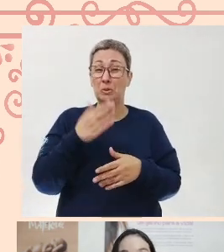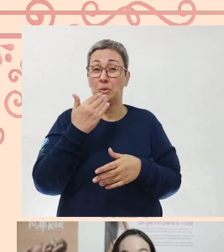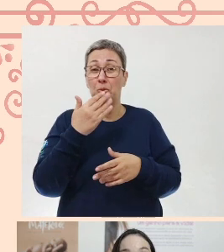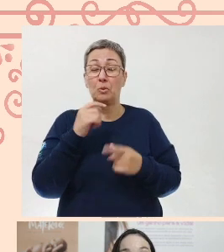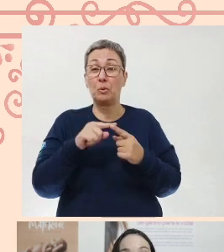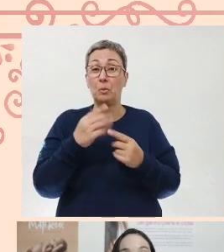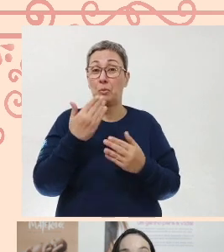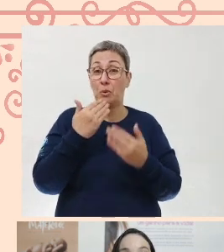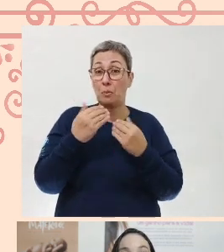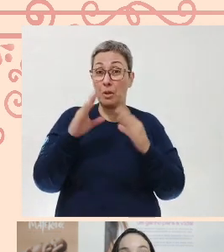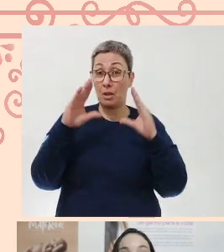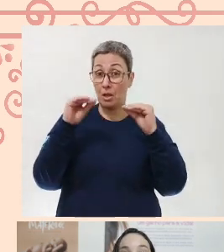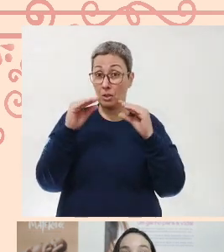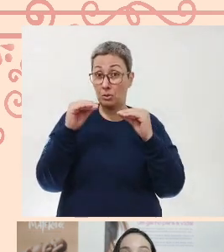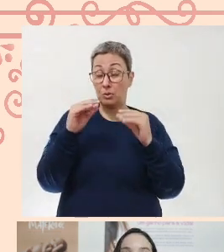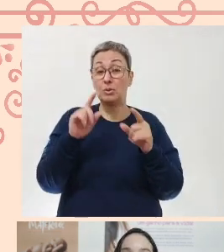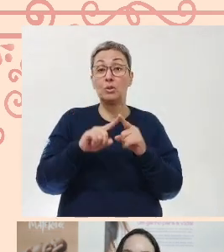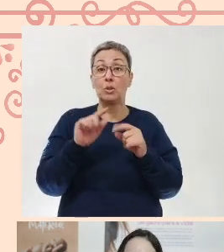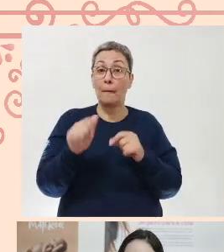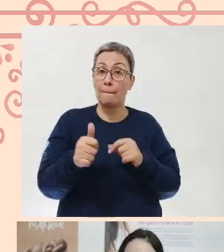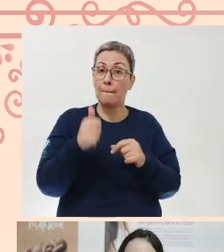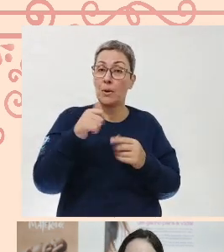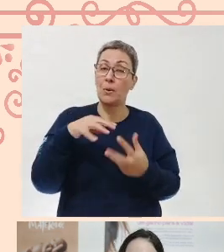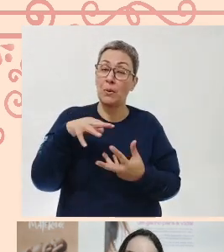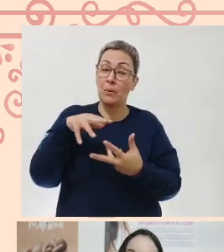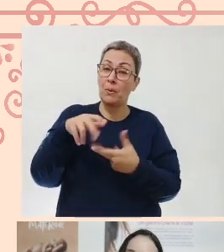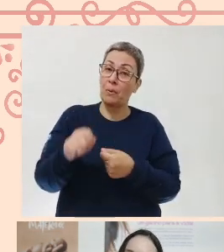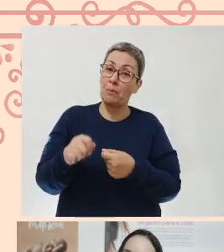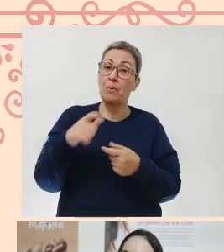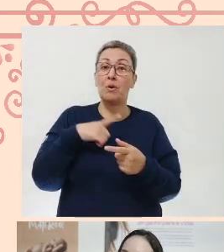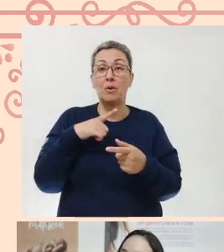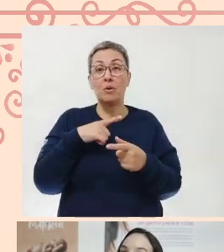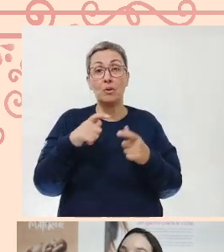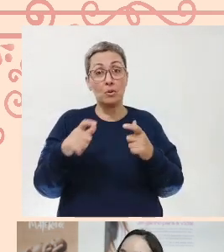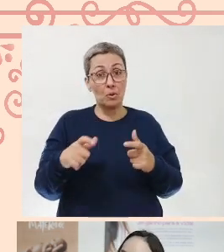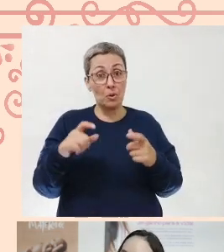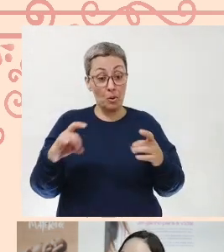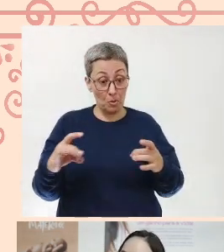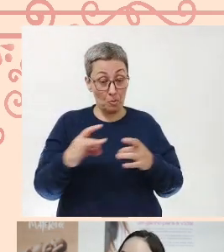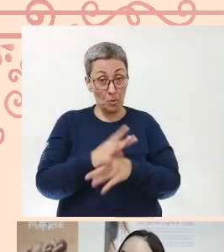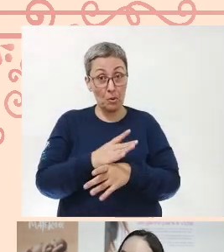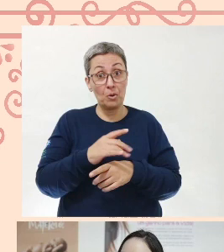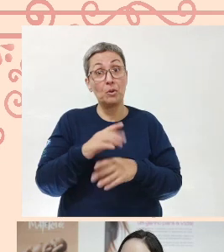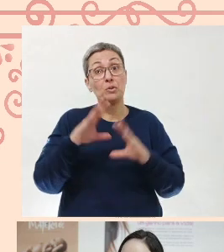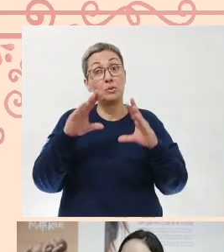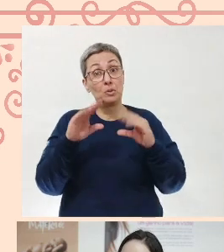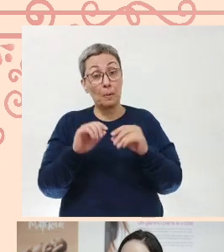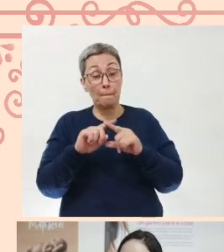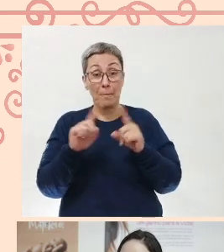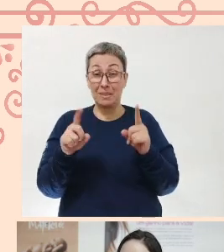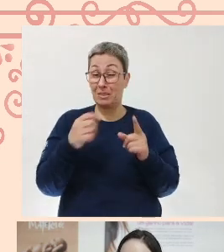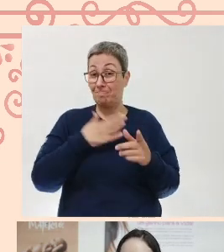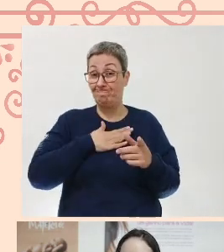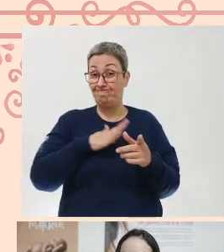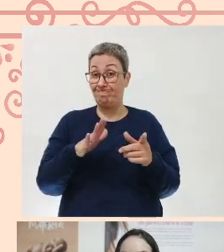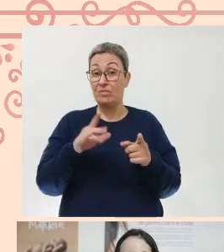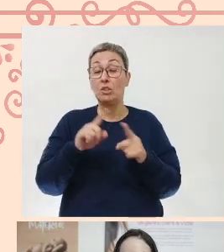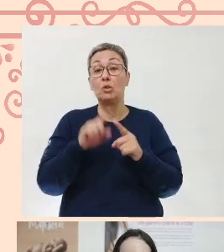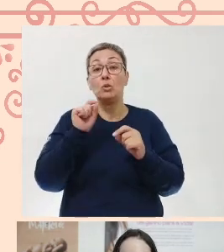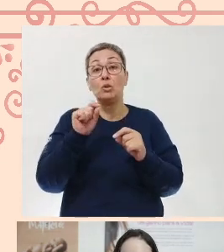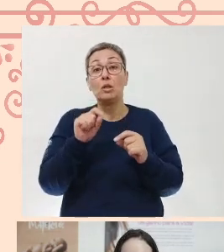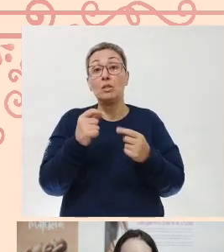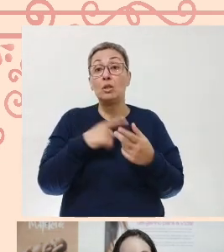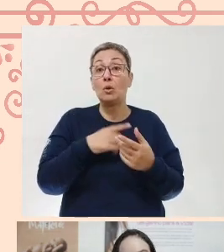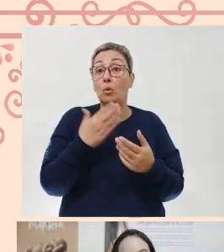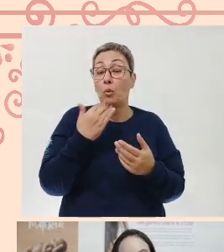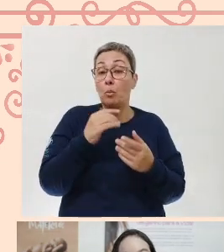mulheres não gostam de consumir comida no jantar, né? O melhor dos mundos seria realmente comer o prato completo no jantar, mas para o caso de